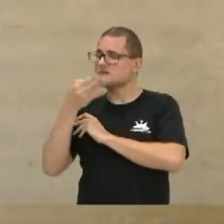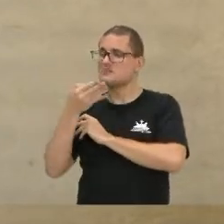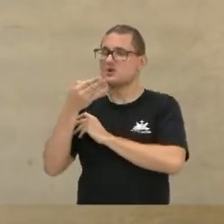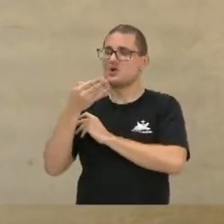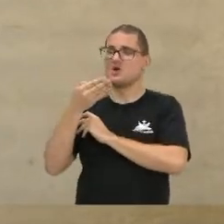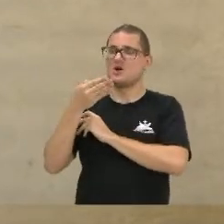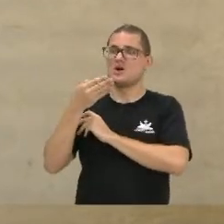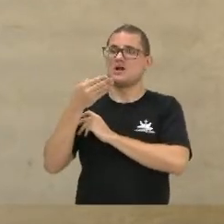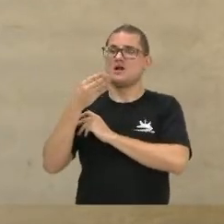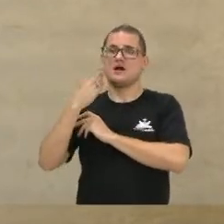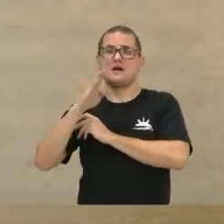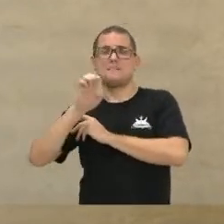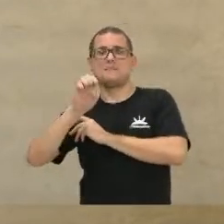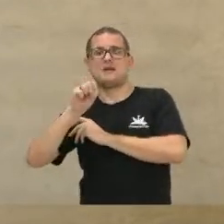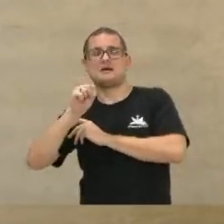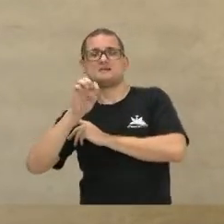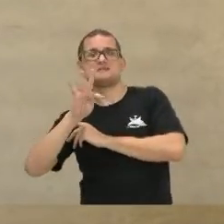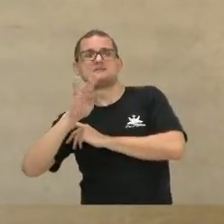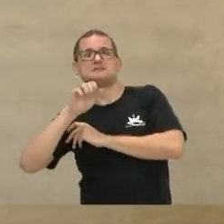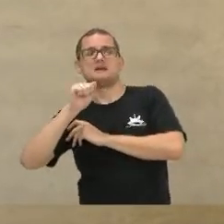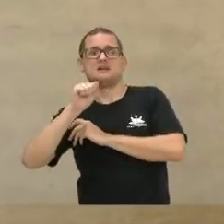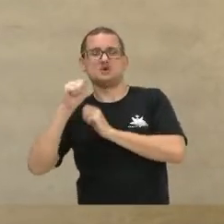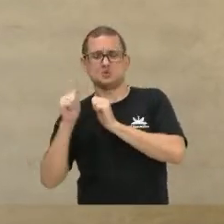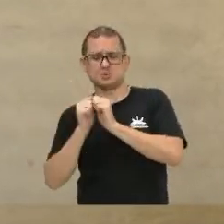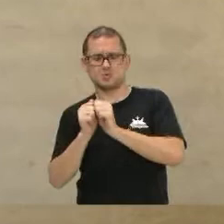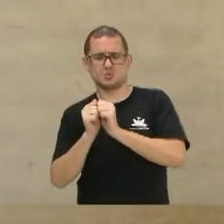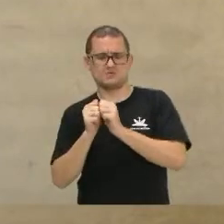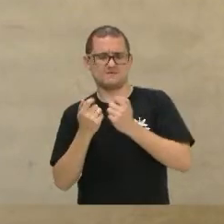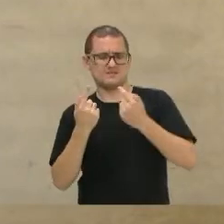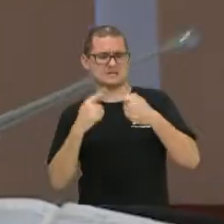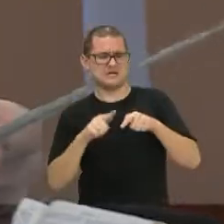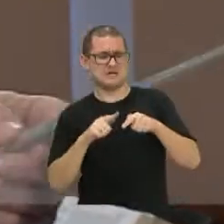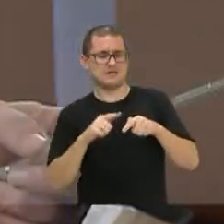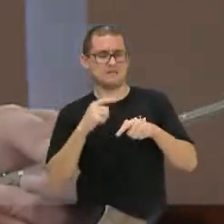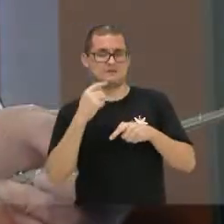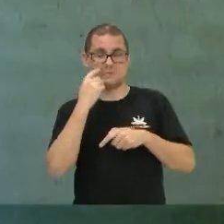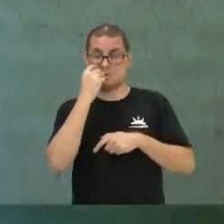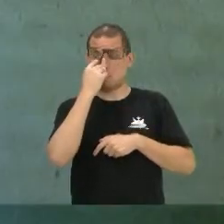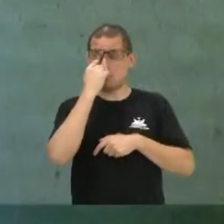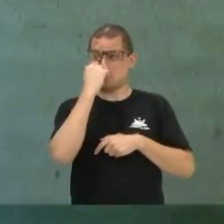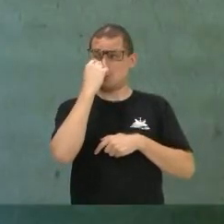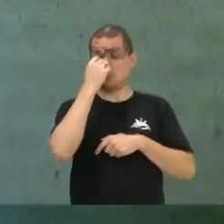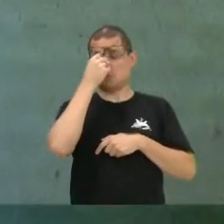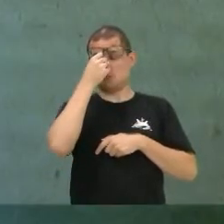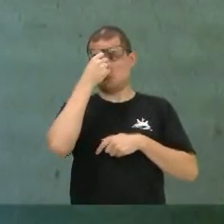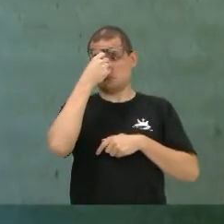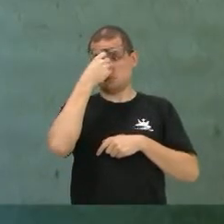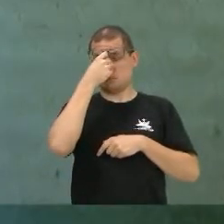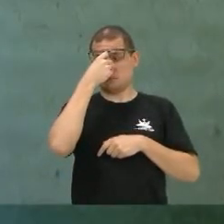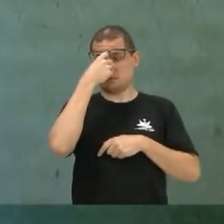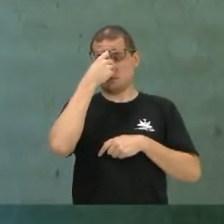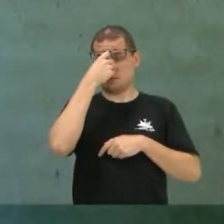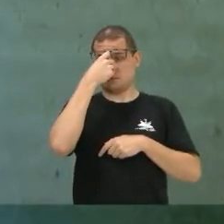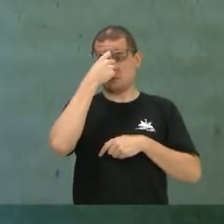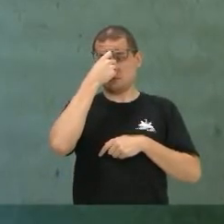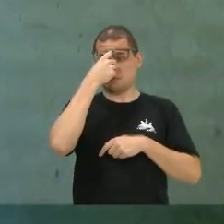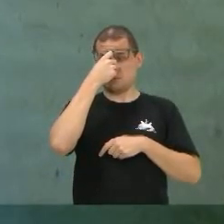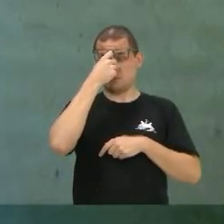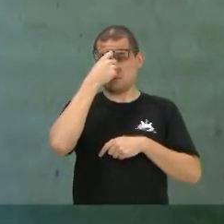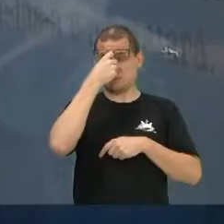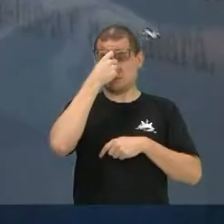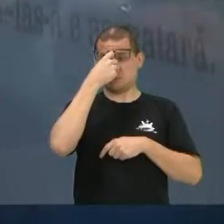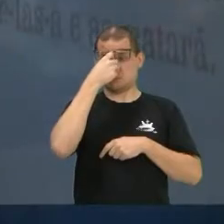elas vencer lazar e as a matar a bem sobre houve um erro aqui